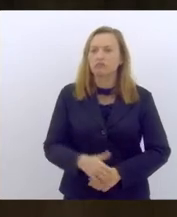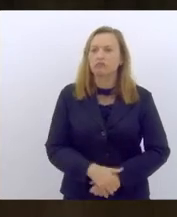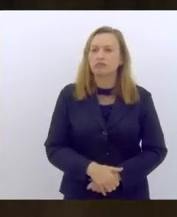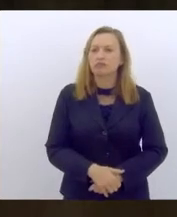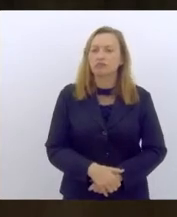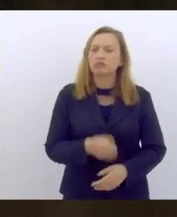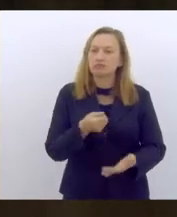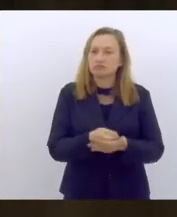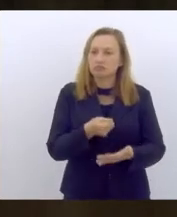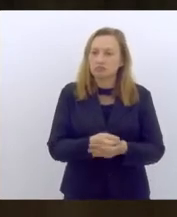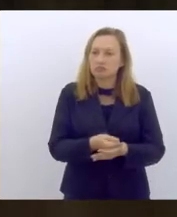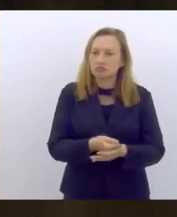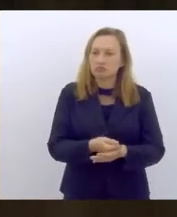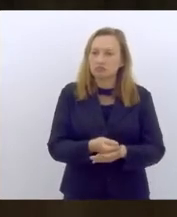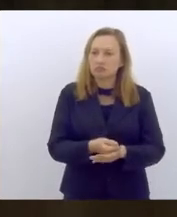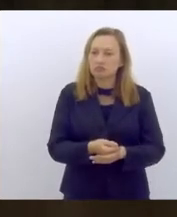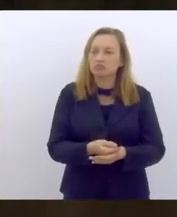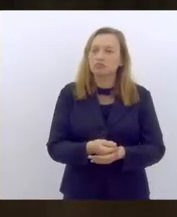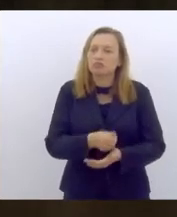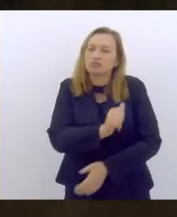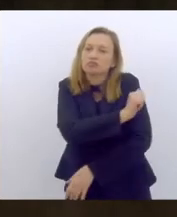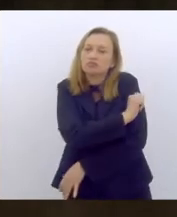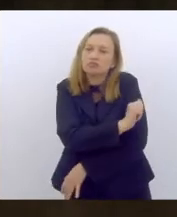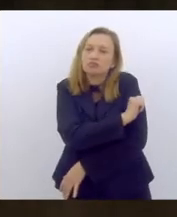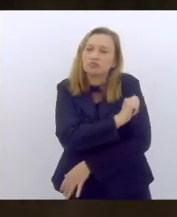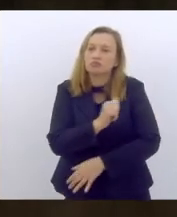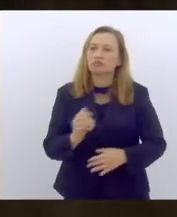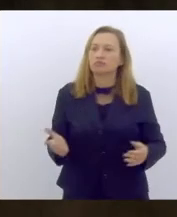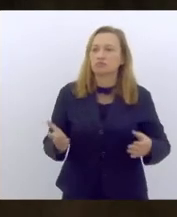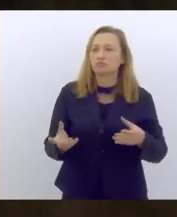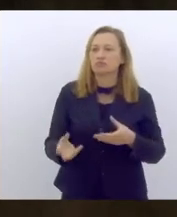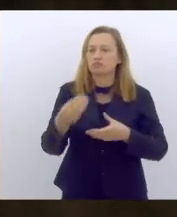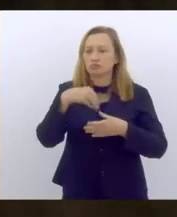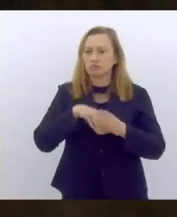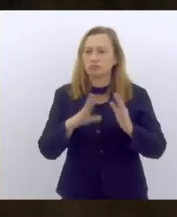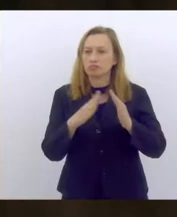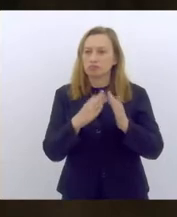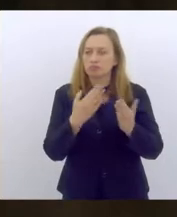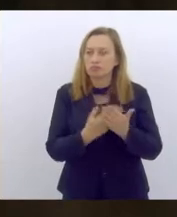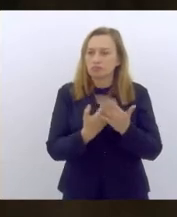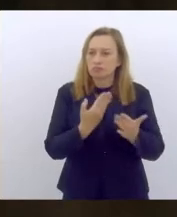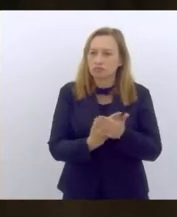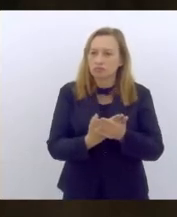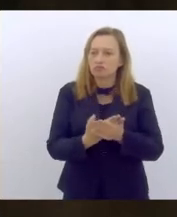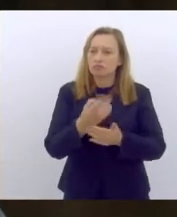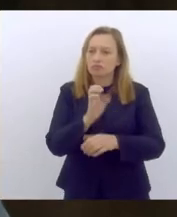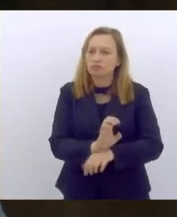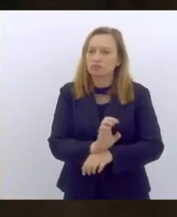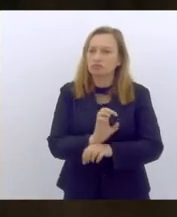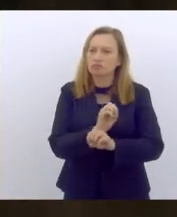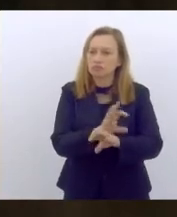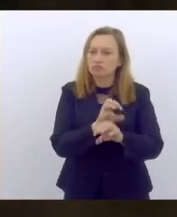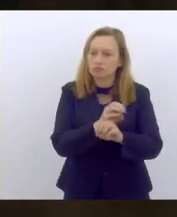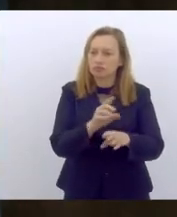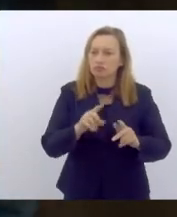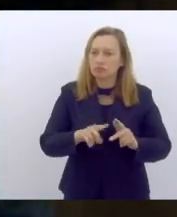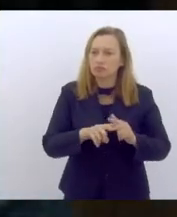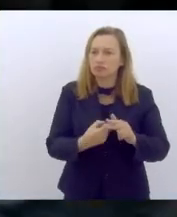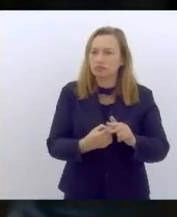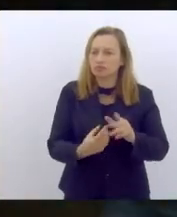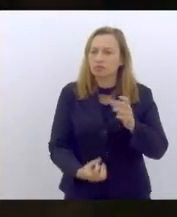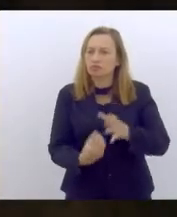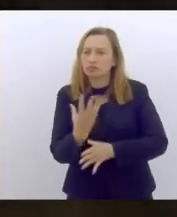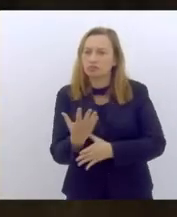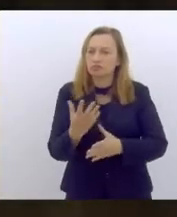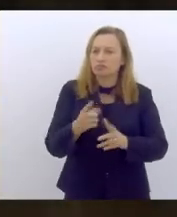torna obrigatória a participação dos Estudantes nos processos internos nas escolas da rede estadual de ensino e regulamenta a